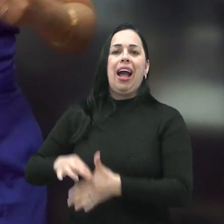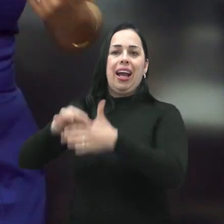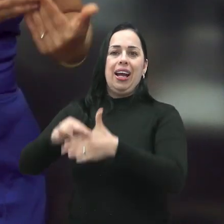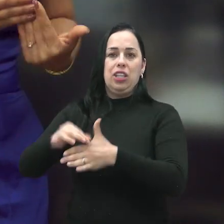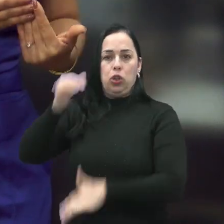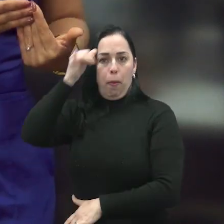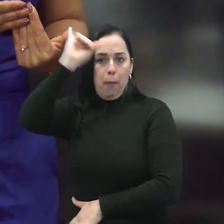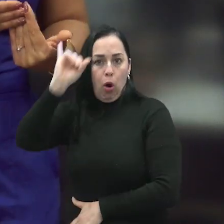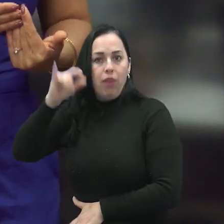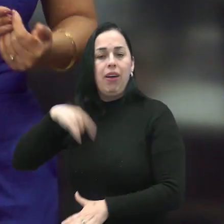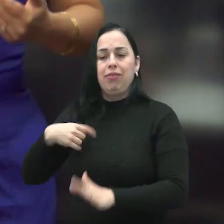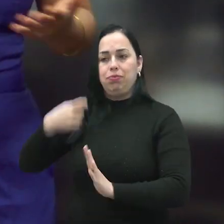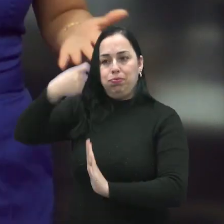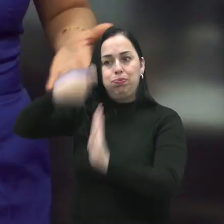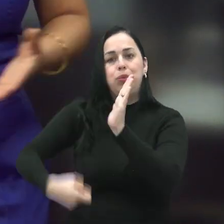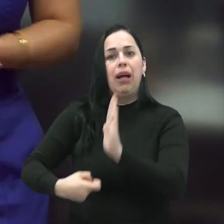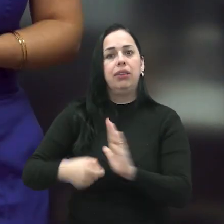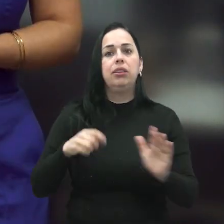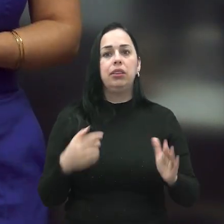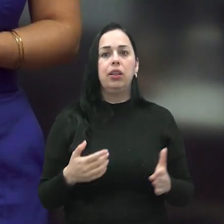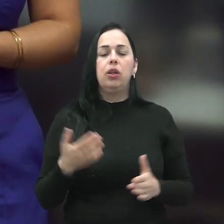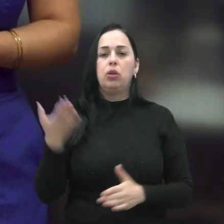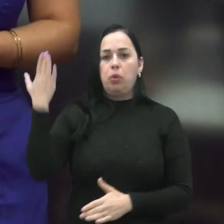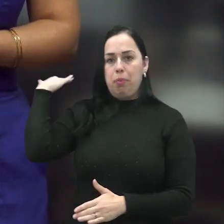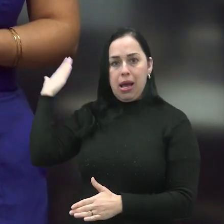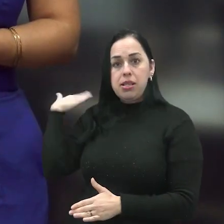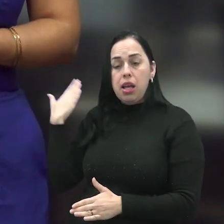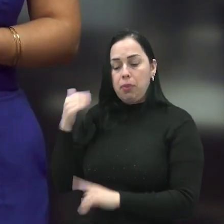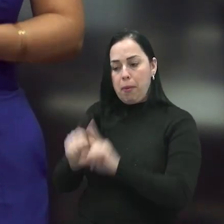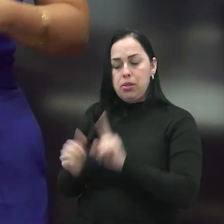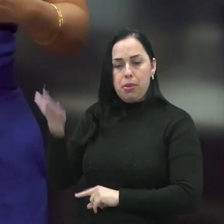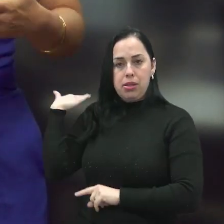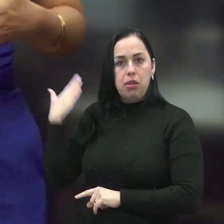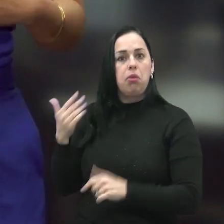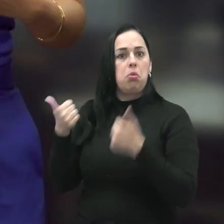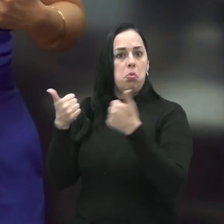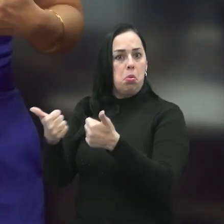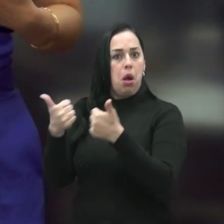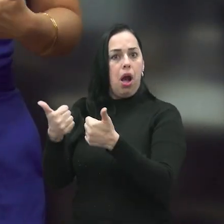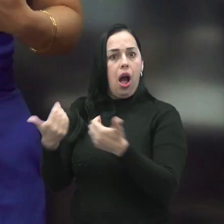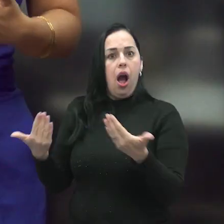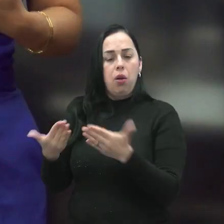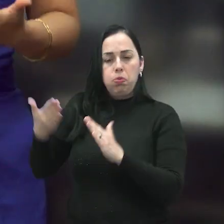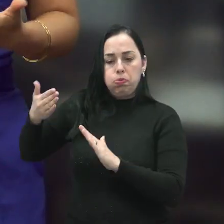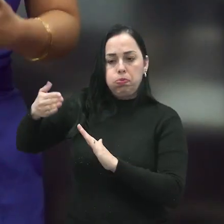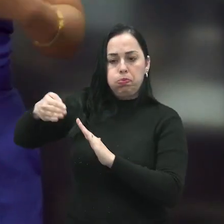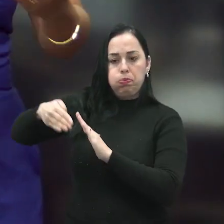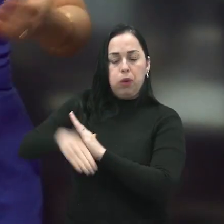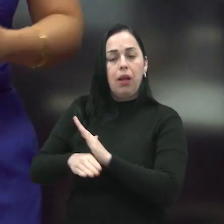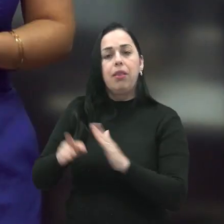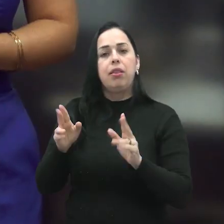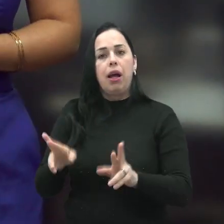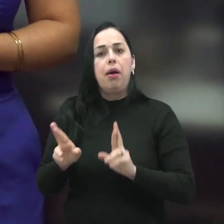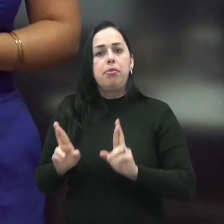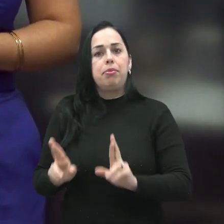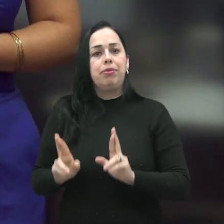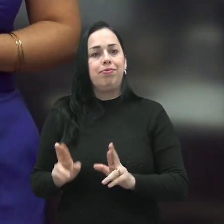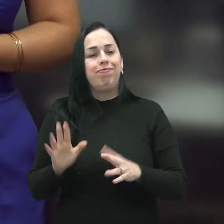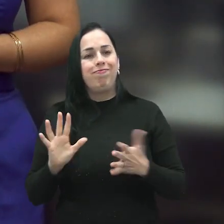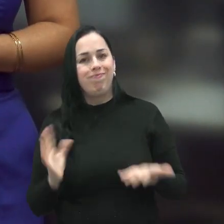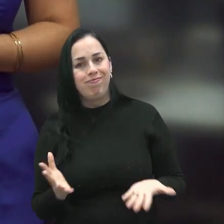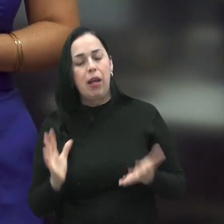setor, até o mês passado, comemorava os resultados positivos e agora está na expectativa sobre os